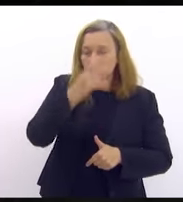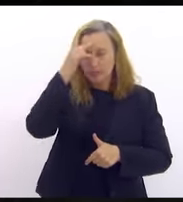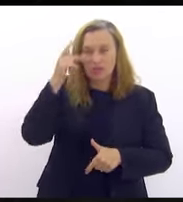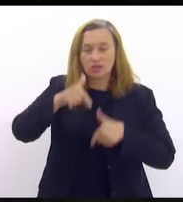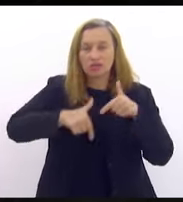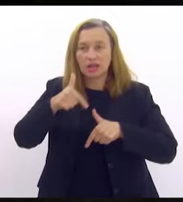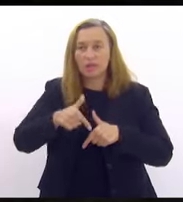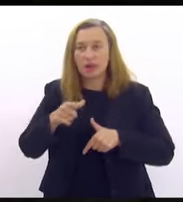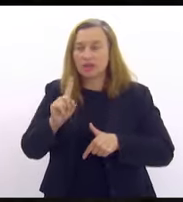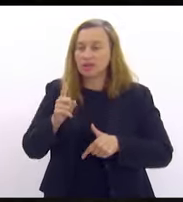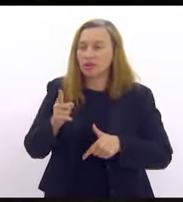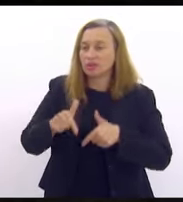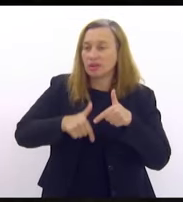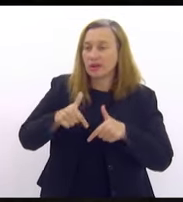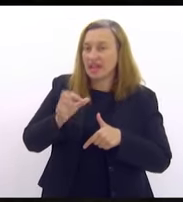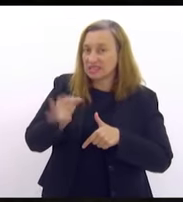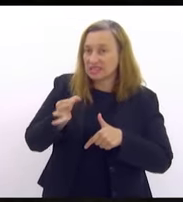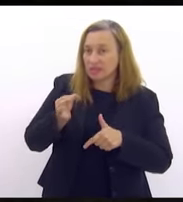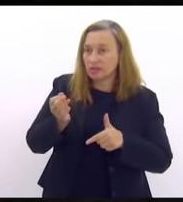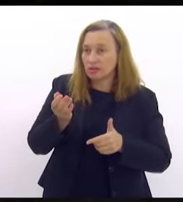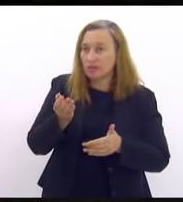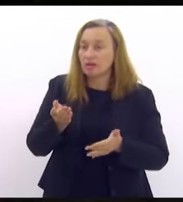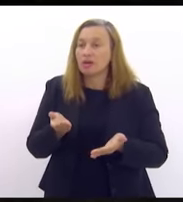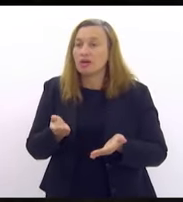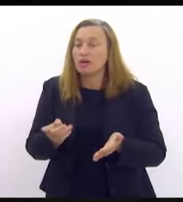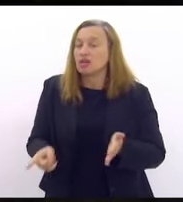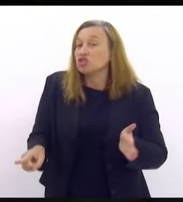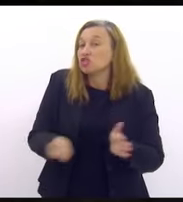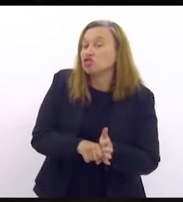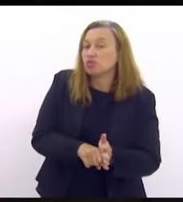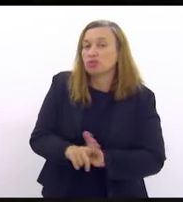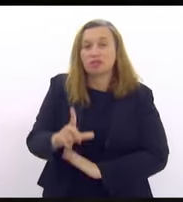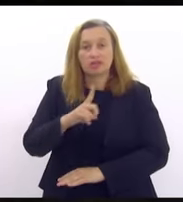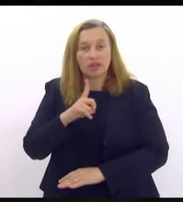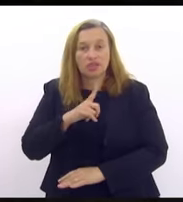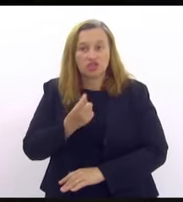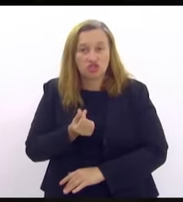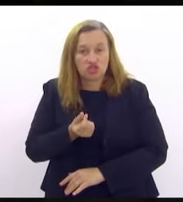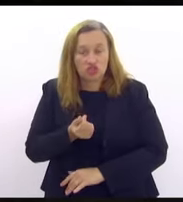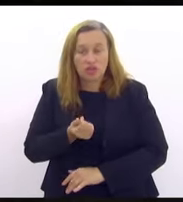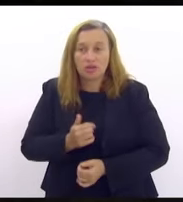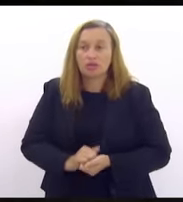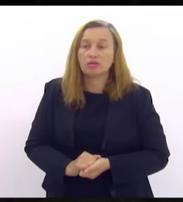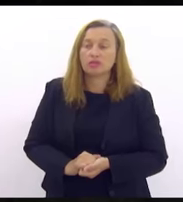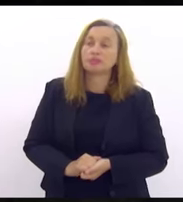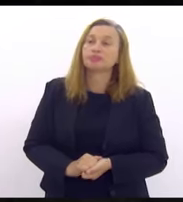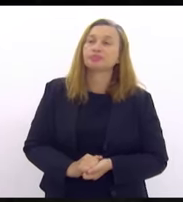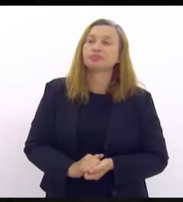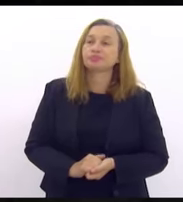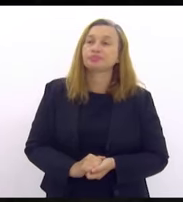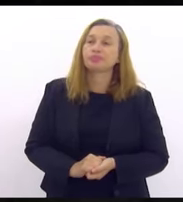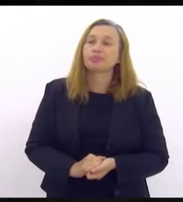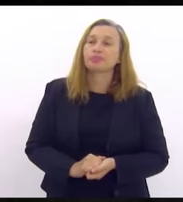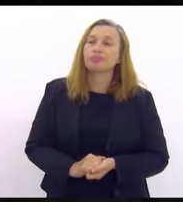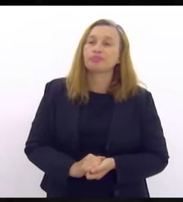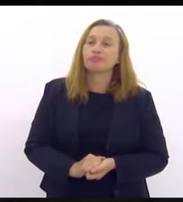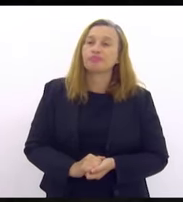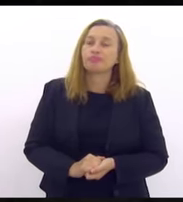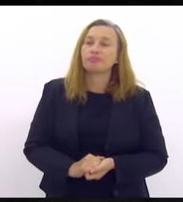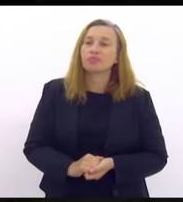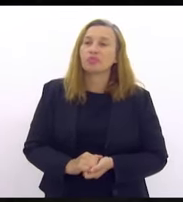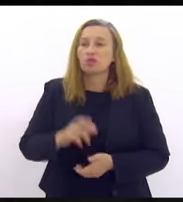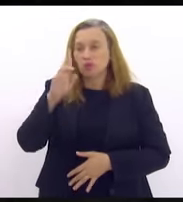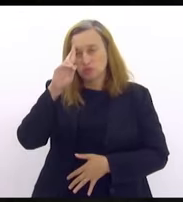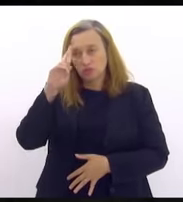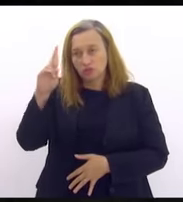né porque ele paga no final do trabalho primeiro do trabalho e eh isso então torna eh o empregador não precisa